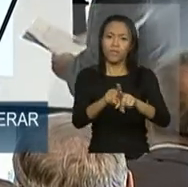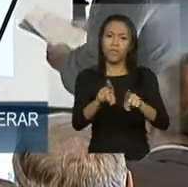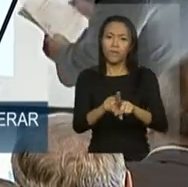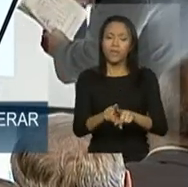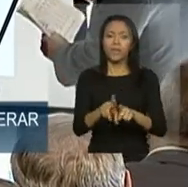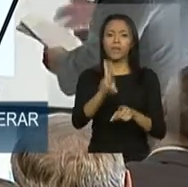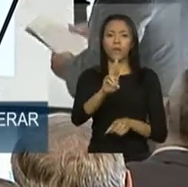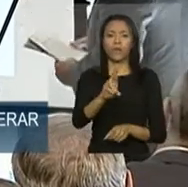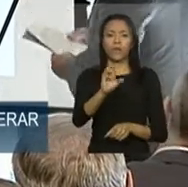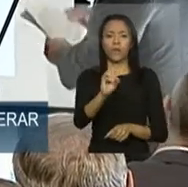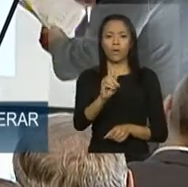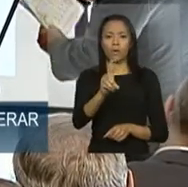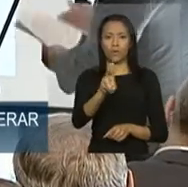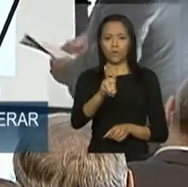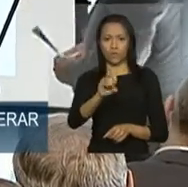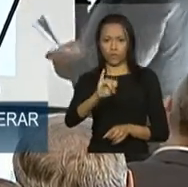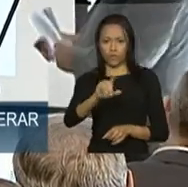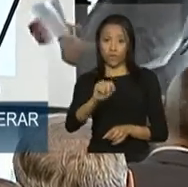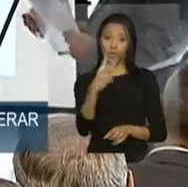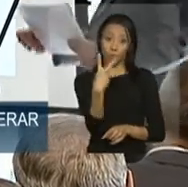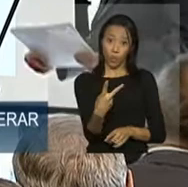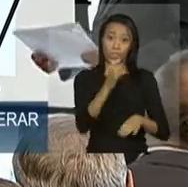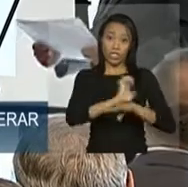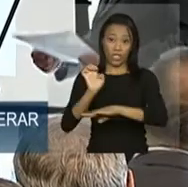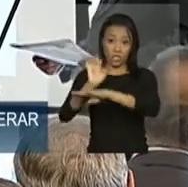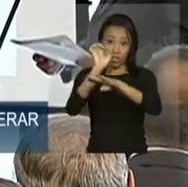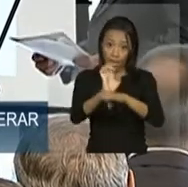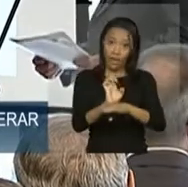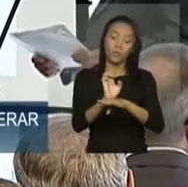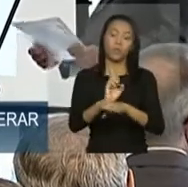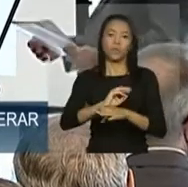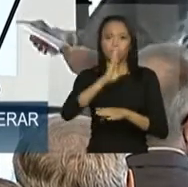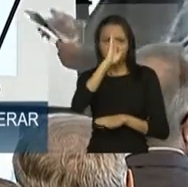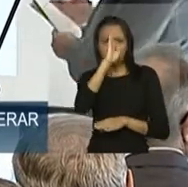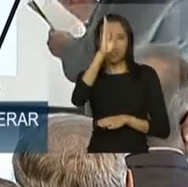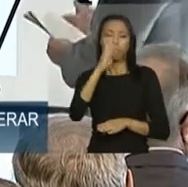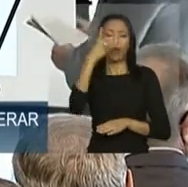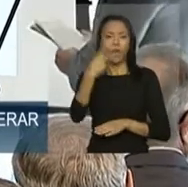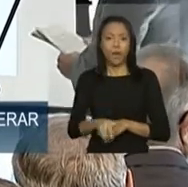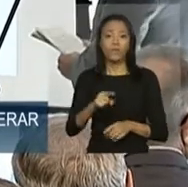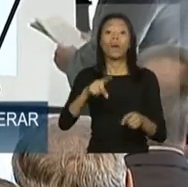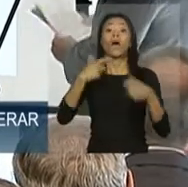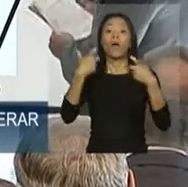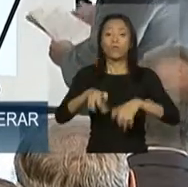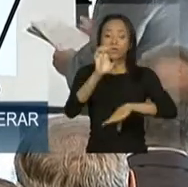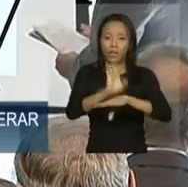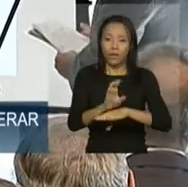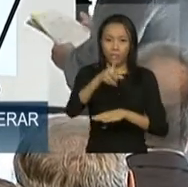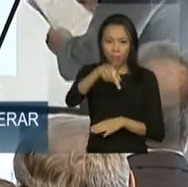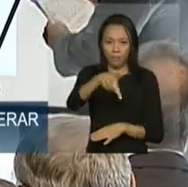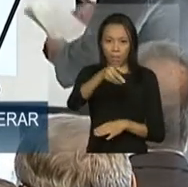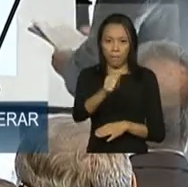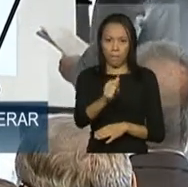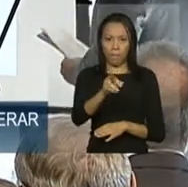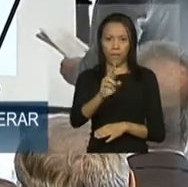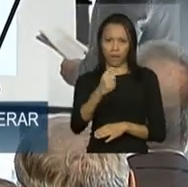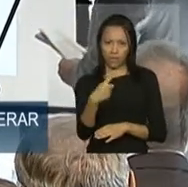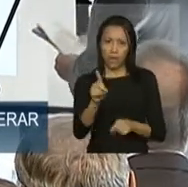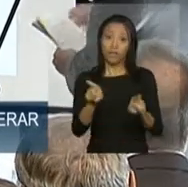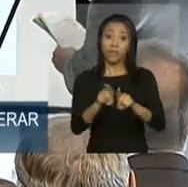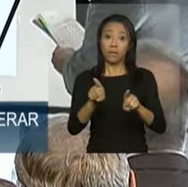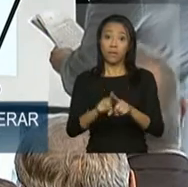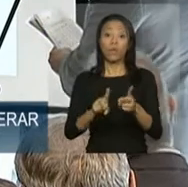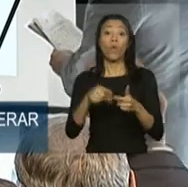estados produtores de proteínas, os principais do país, o estado do Paraná e o estado de Santa